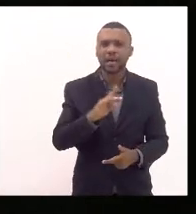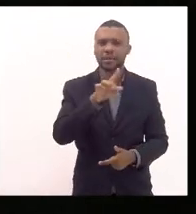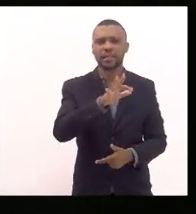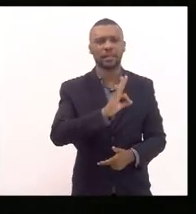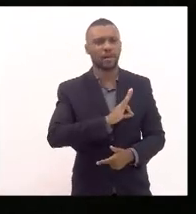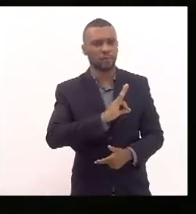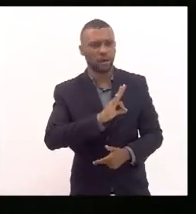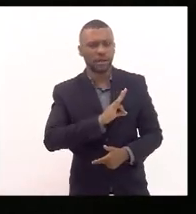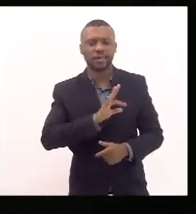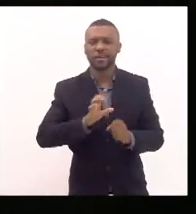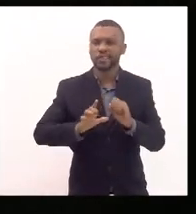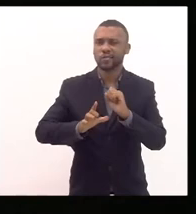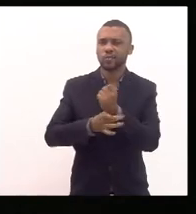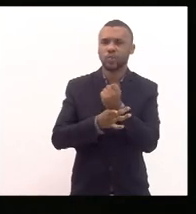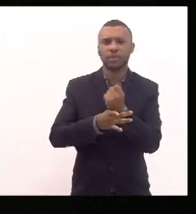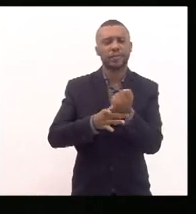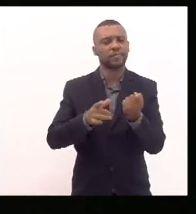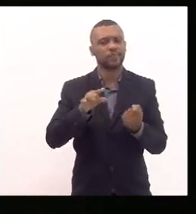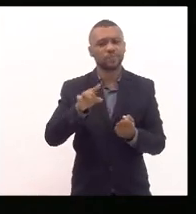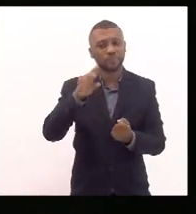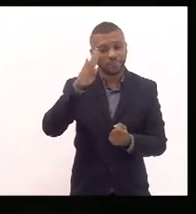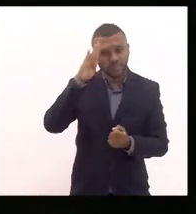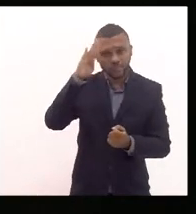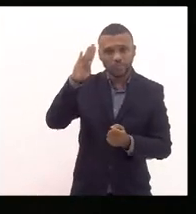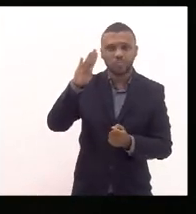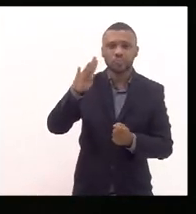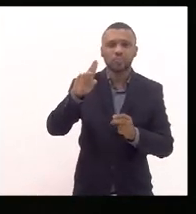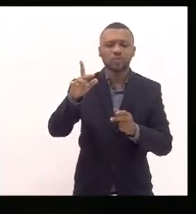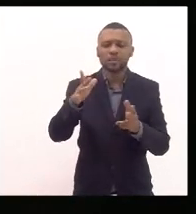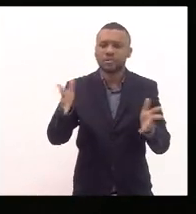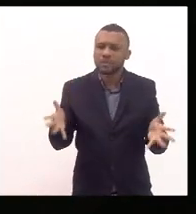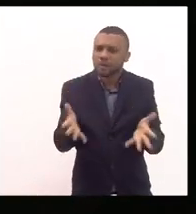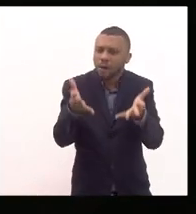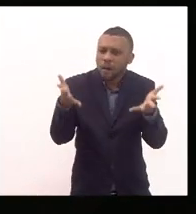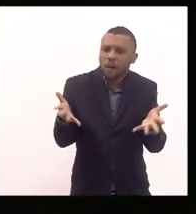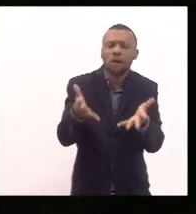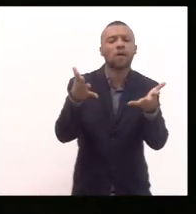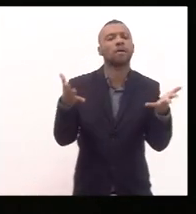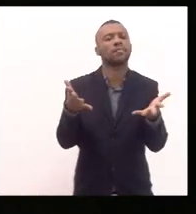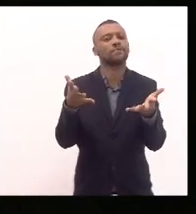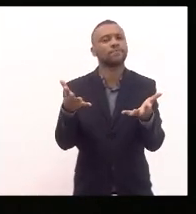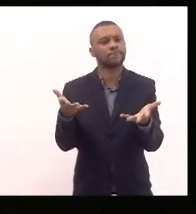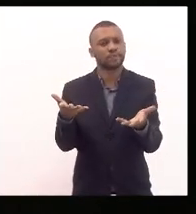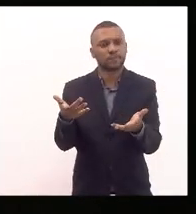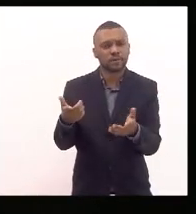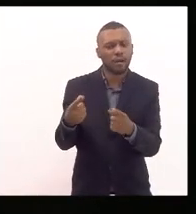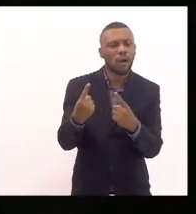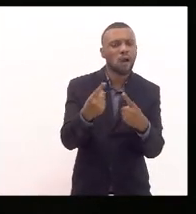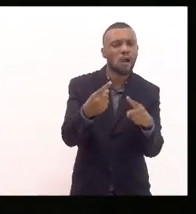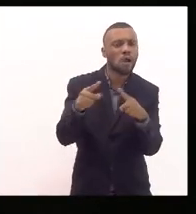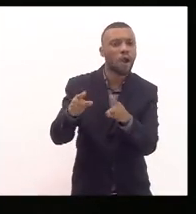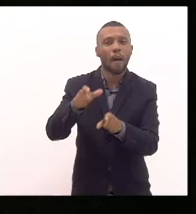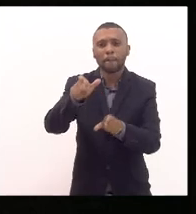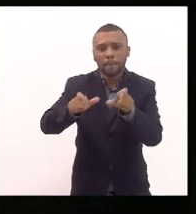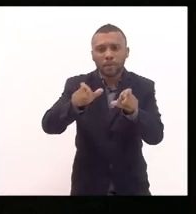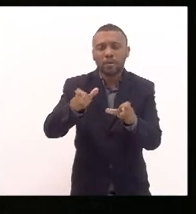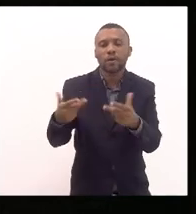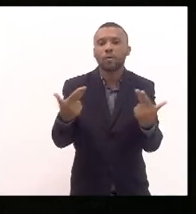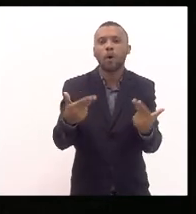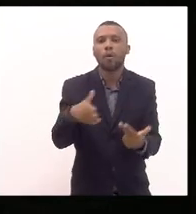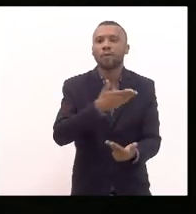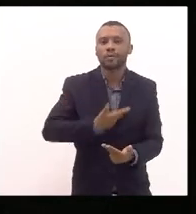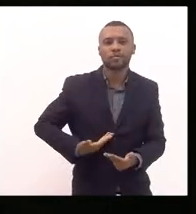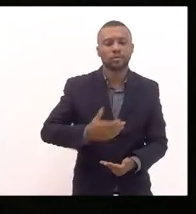das forças de segurança Ainda mais quando instigados estimuladas por pessoas como